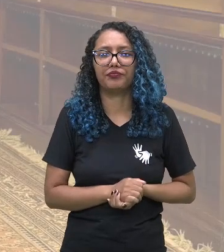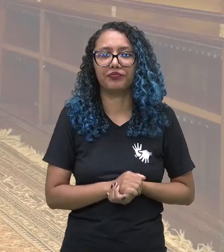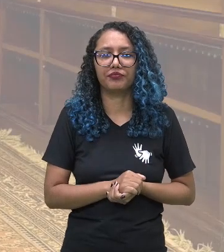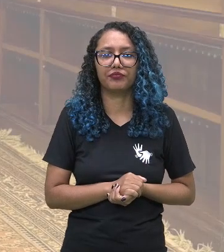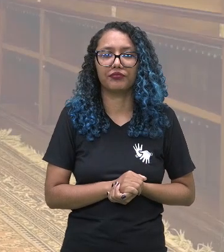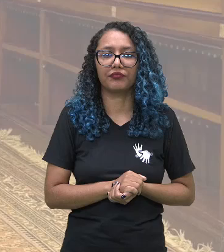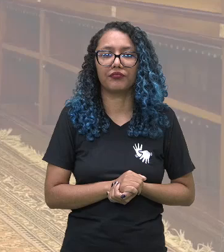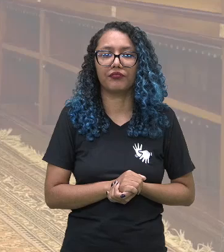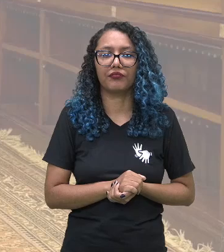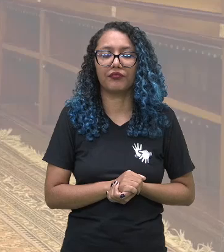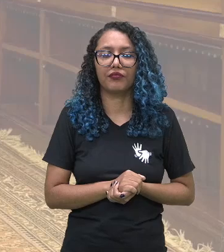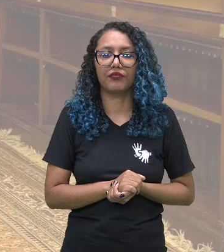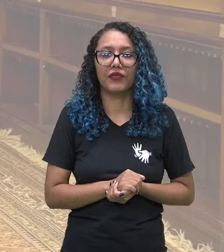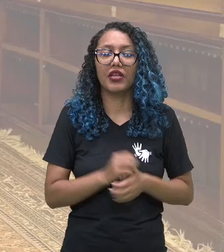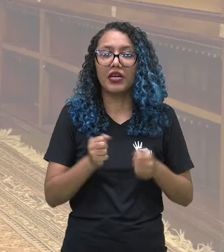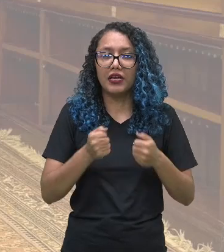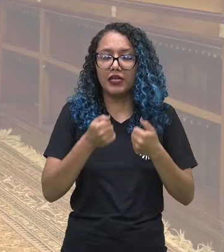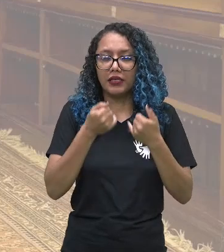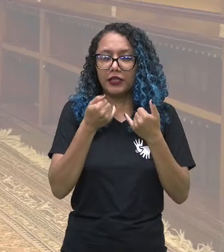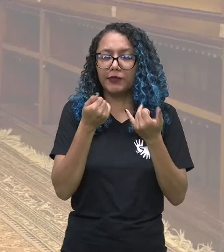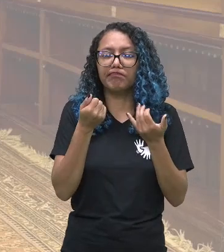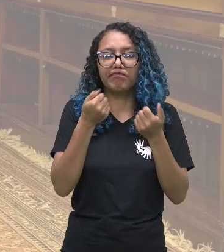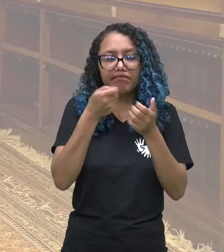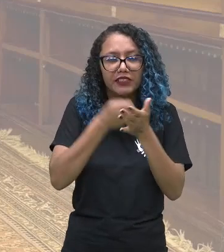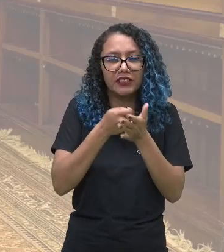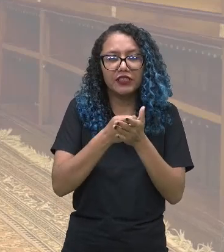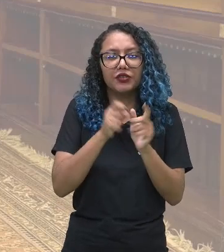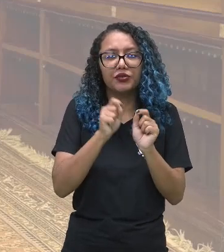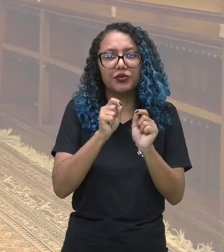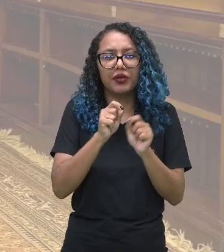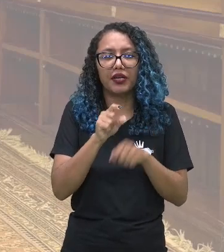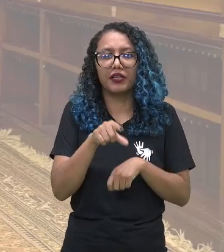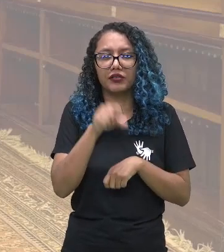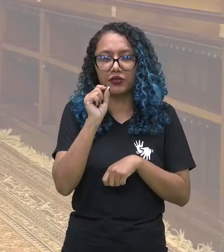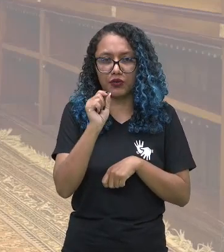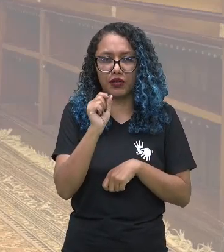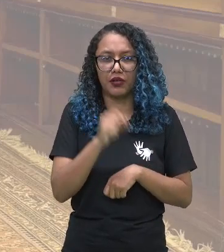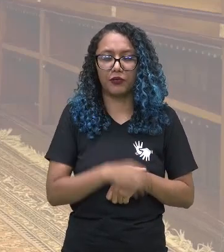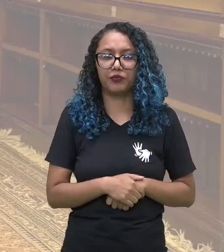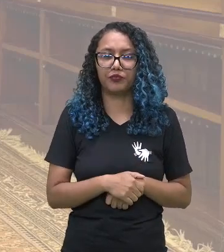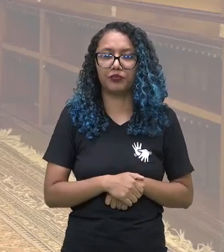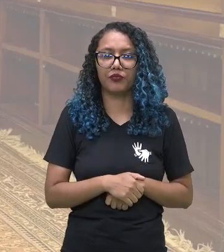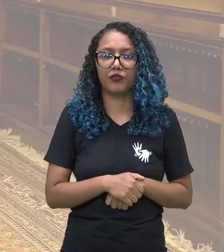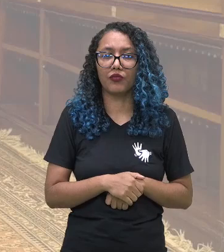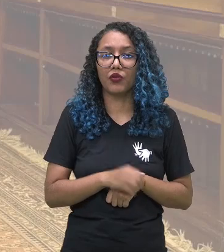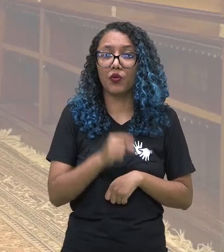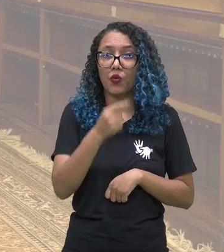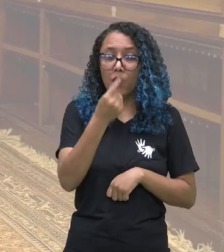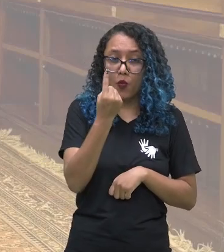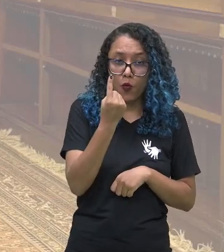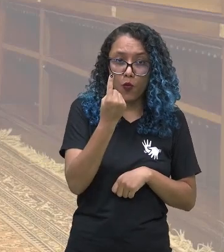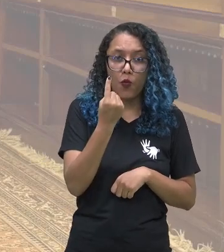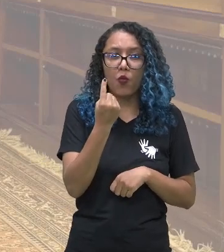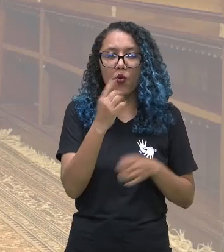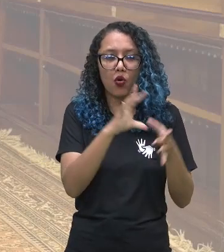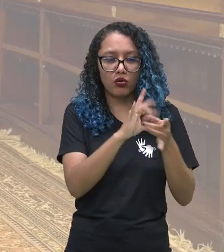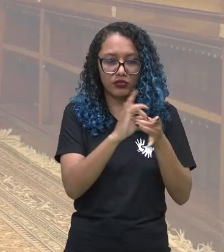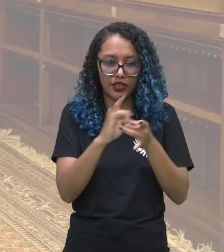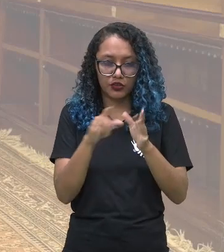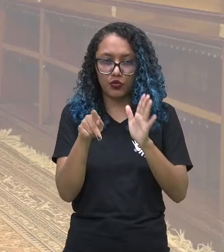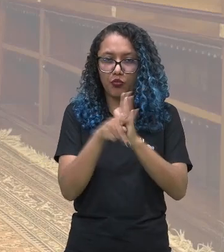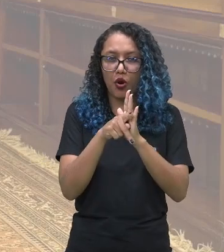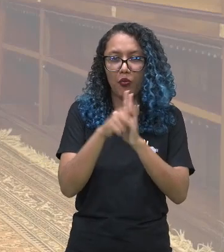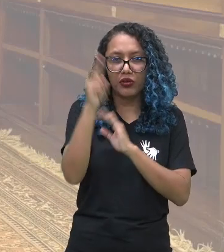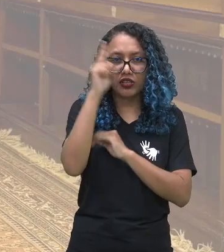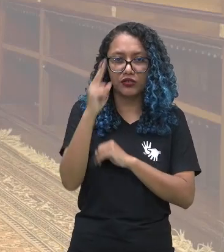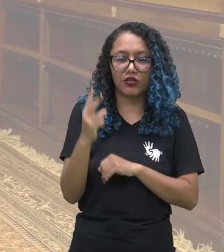redução e escreve que escolheu apenas uma parte da história do Brasil, mas que esta parte ela